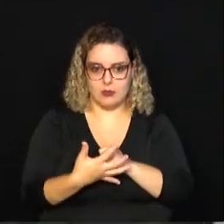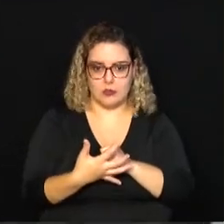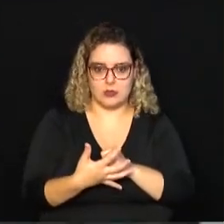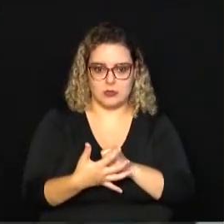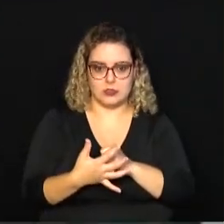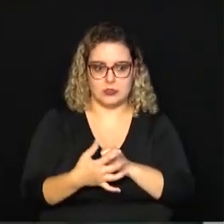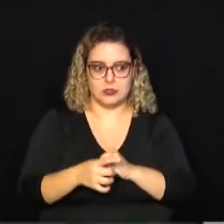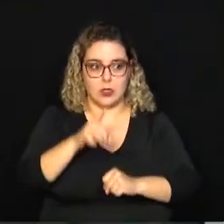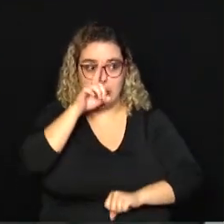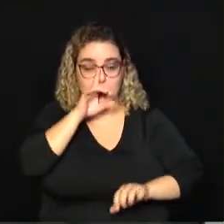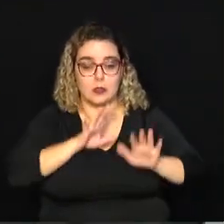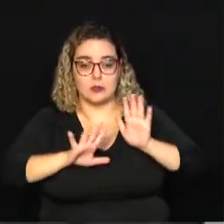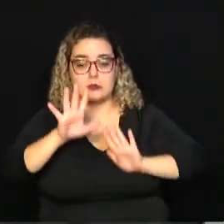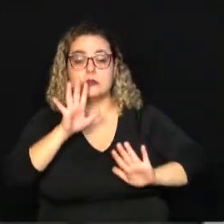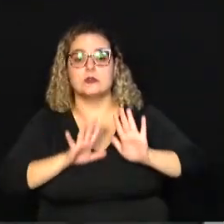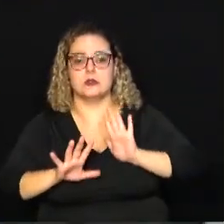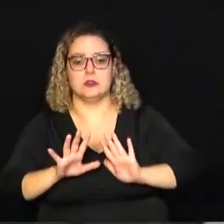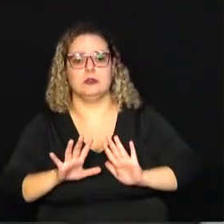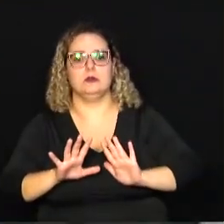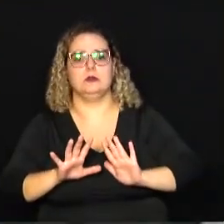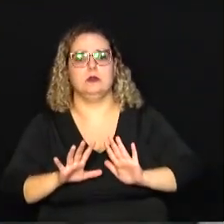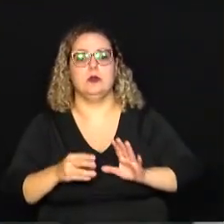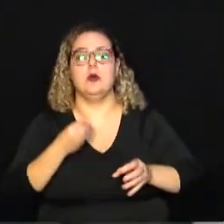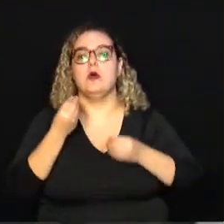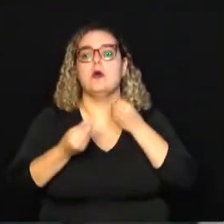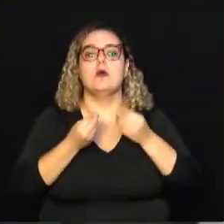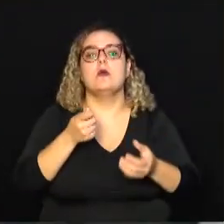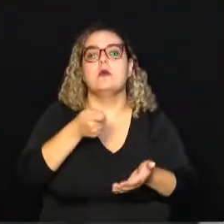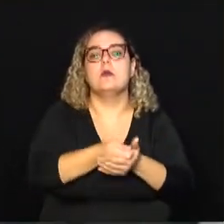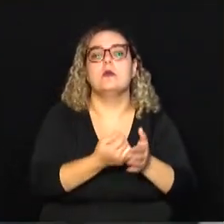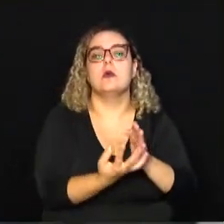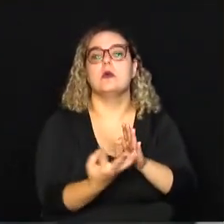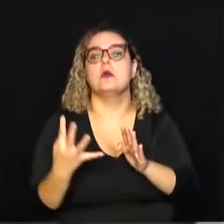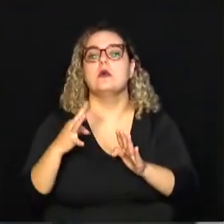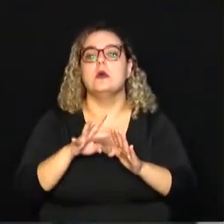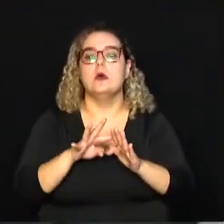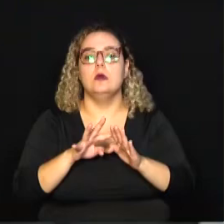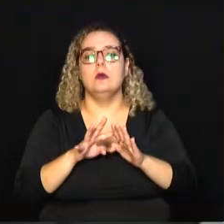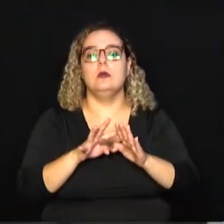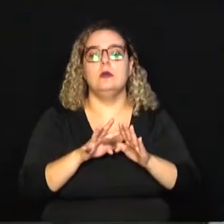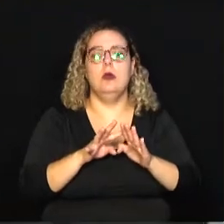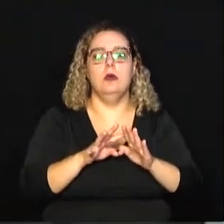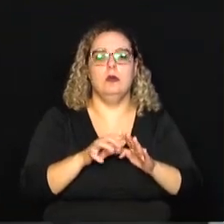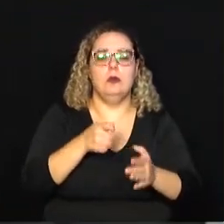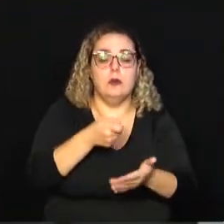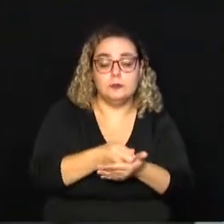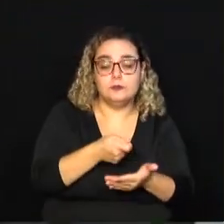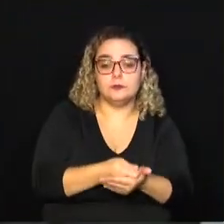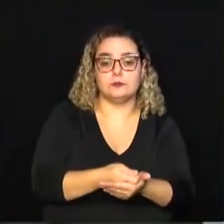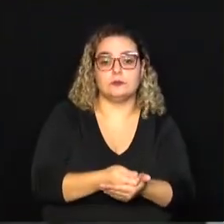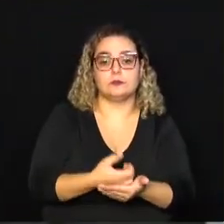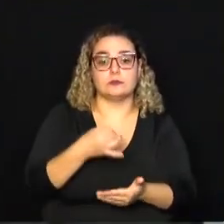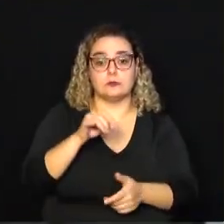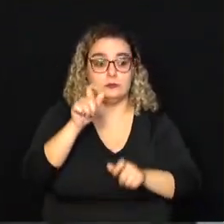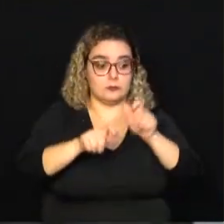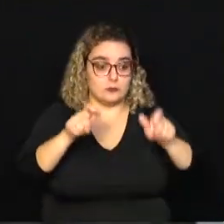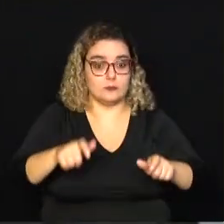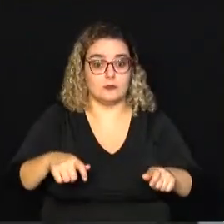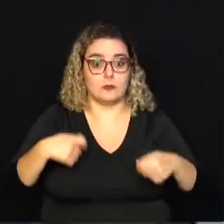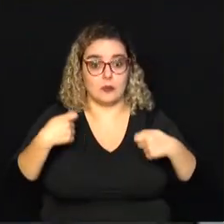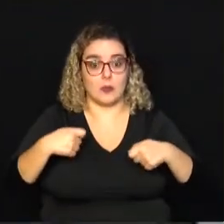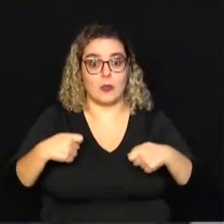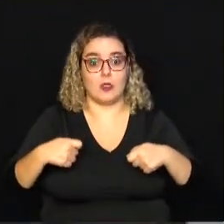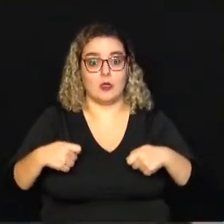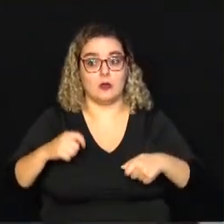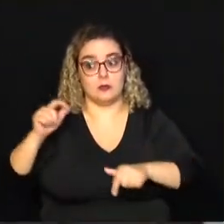Até isso. Como que a gente vai garantir o isolamento, o distanciamento de fato, se as pessoas têm que trabalhar, se as pessoas precisam comer? Então,